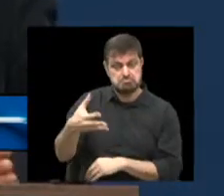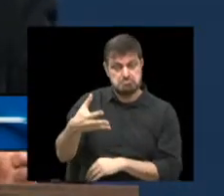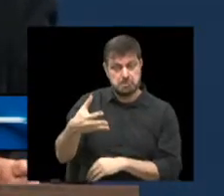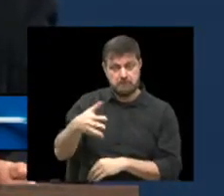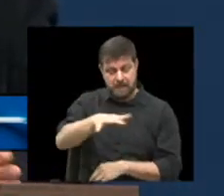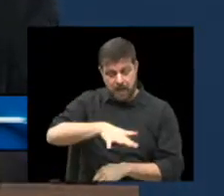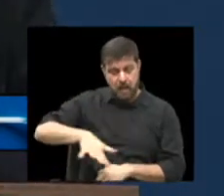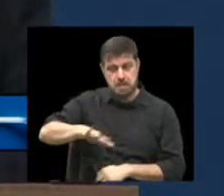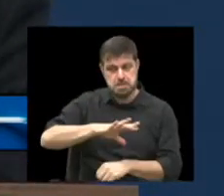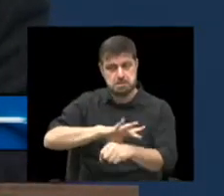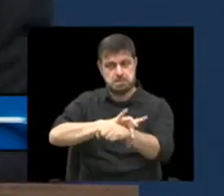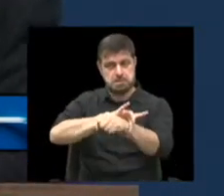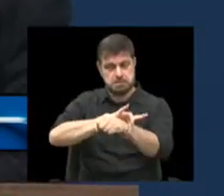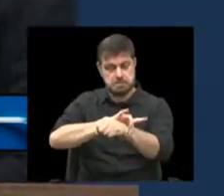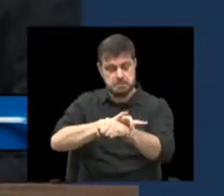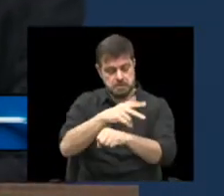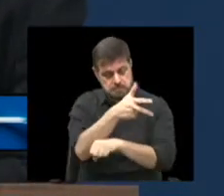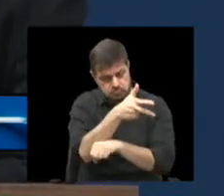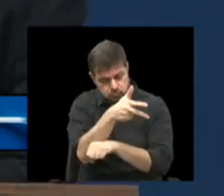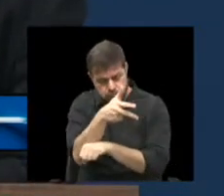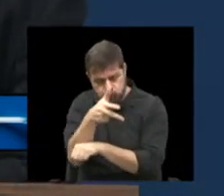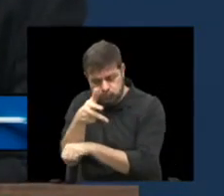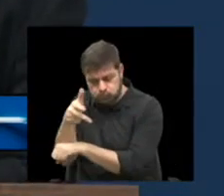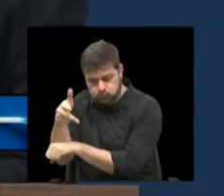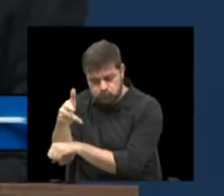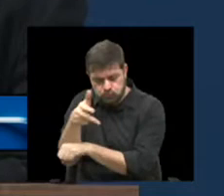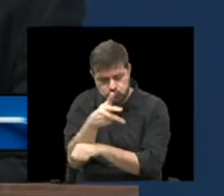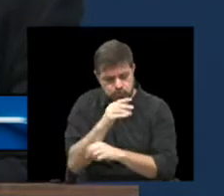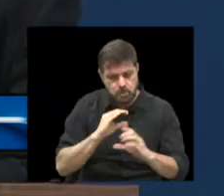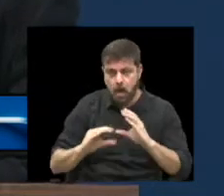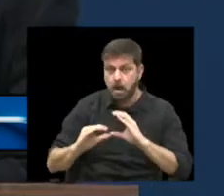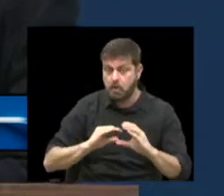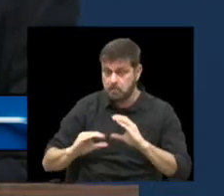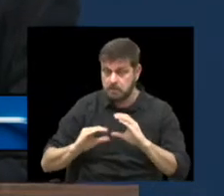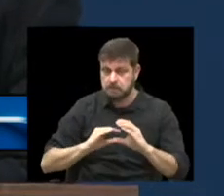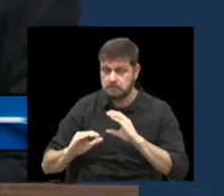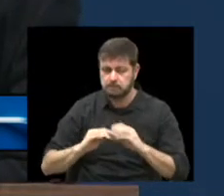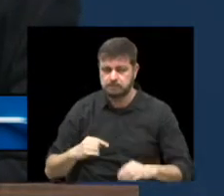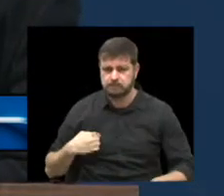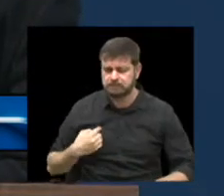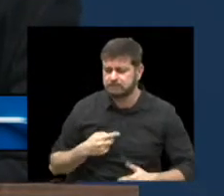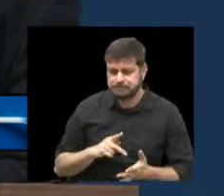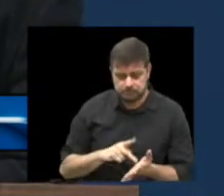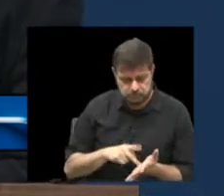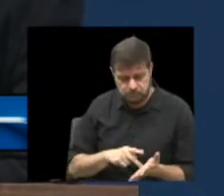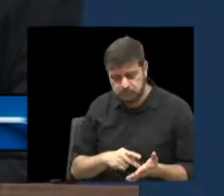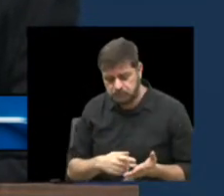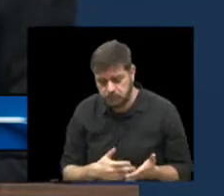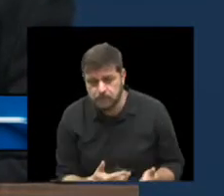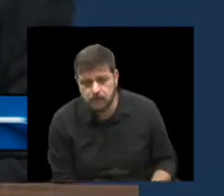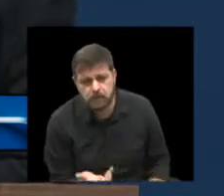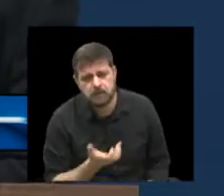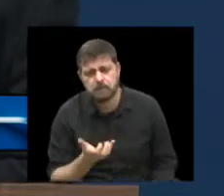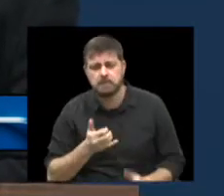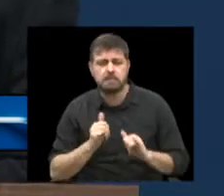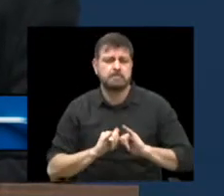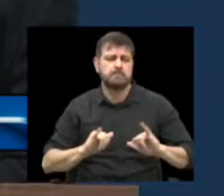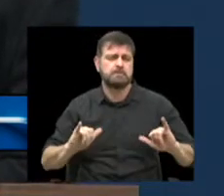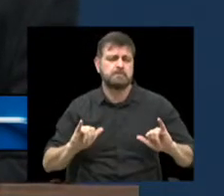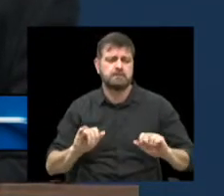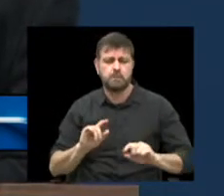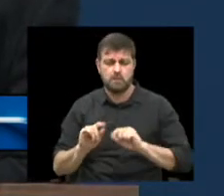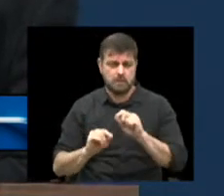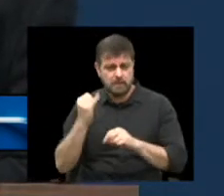área de segurança de comunicação. Na verdade, senhor presidente, senhores vereadores,